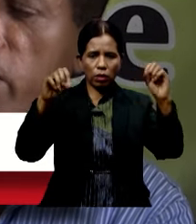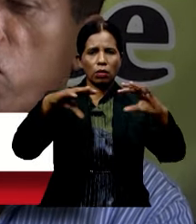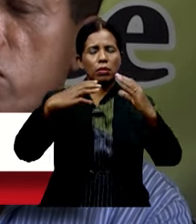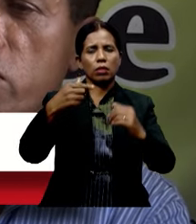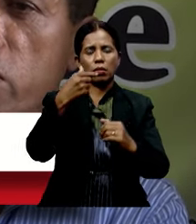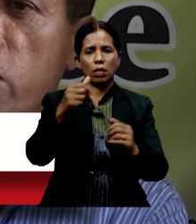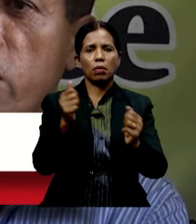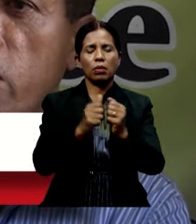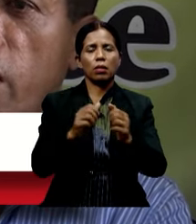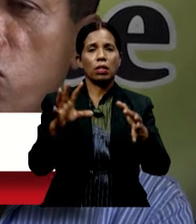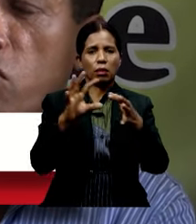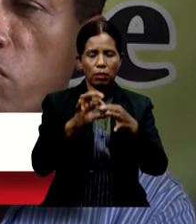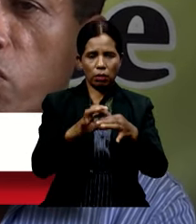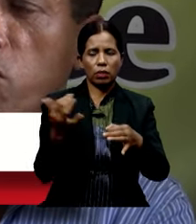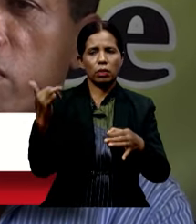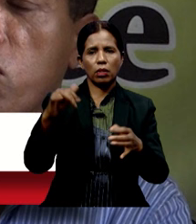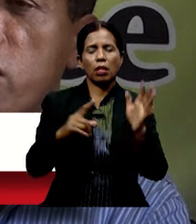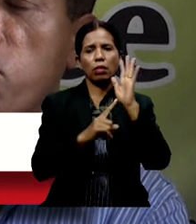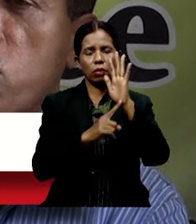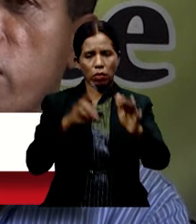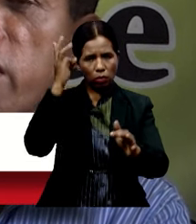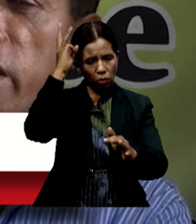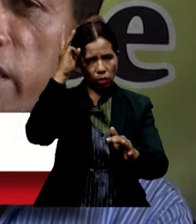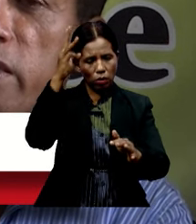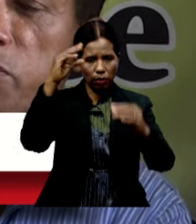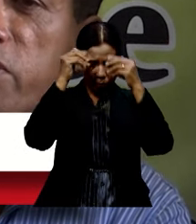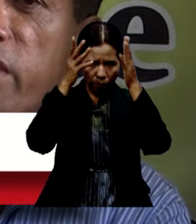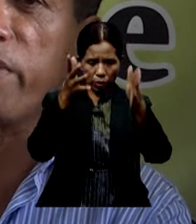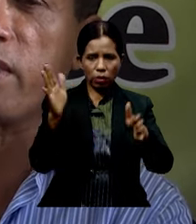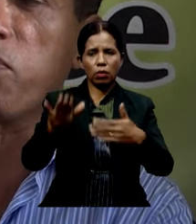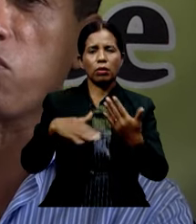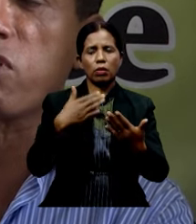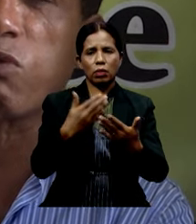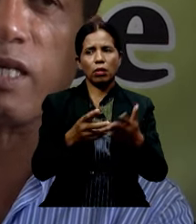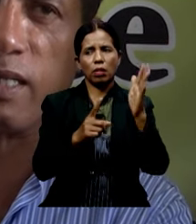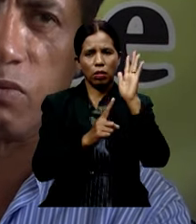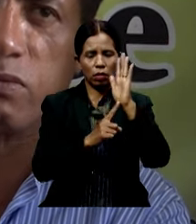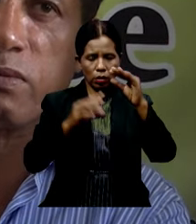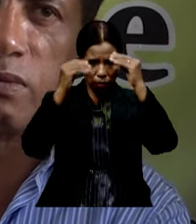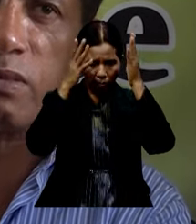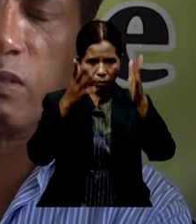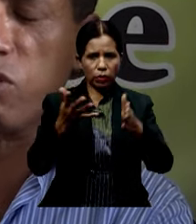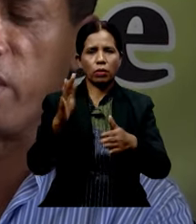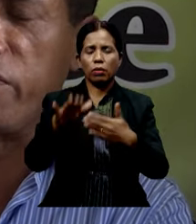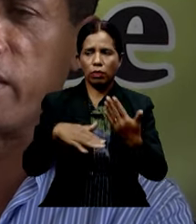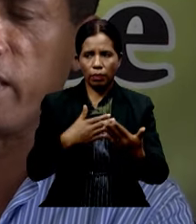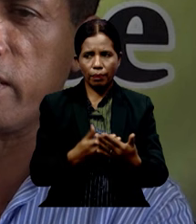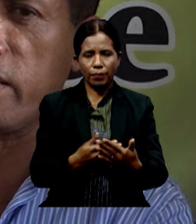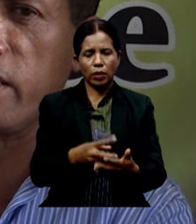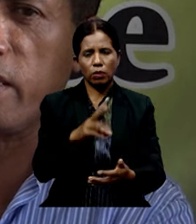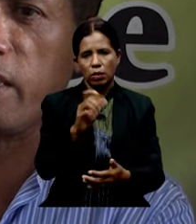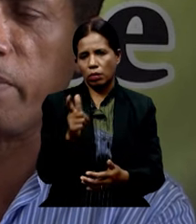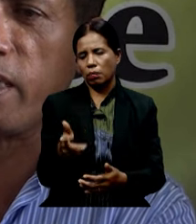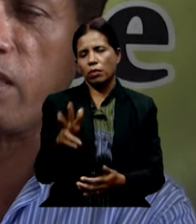Guerra, membros, atuando preocupações dos professores externos, especificamente professores contratados,